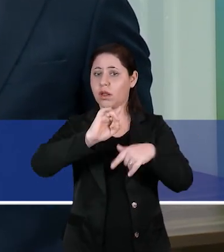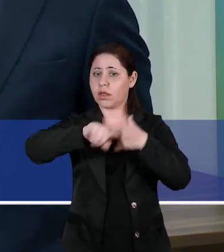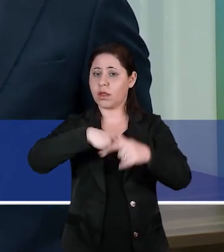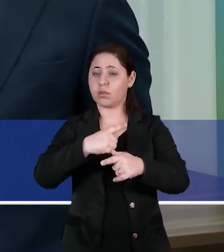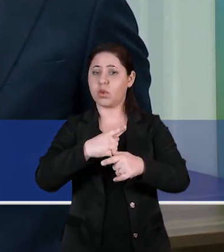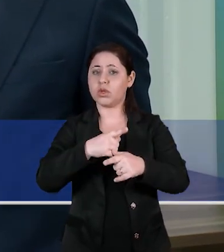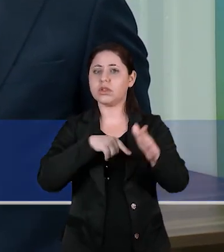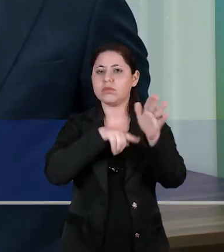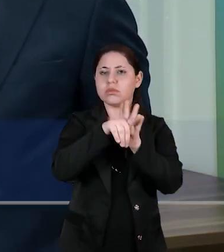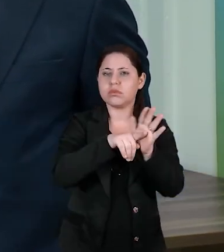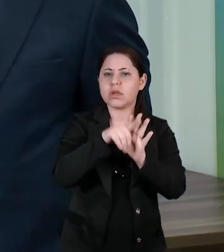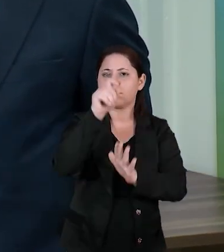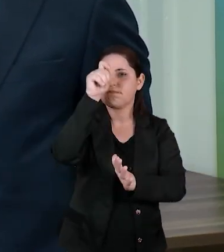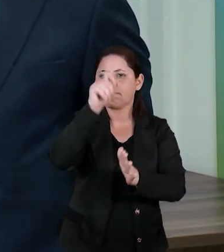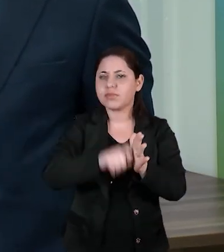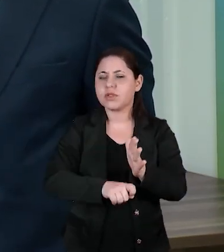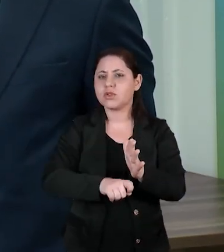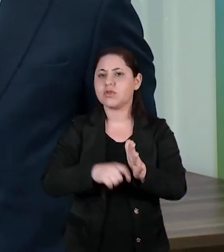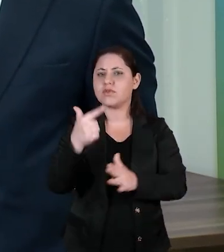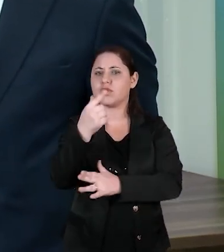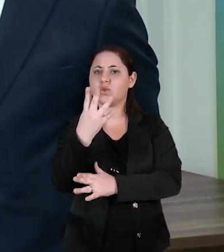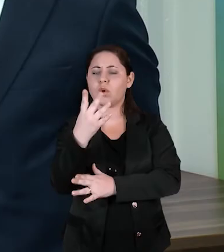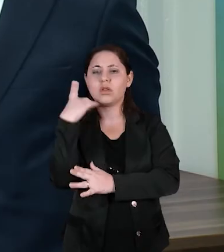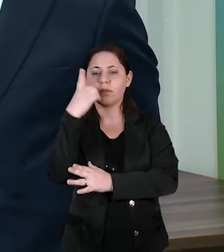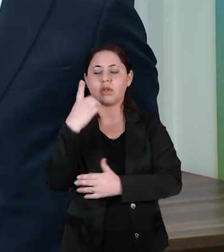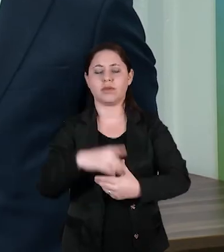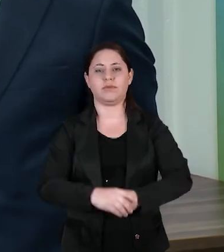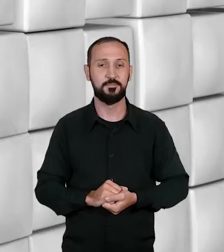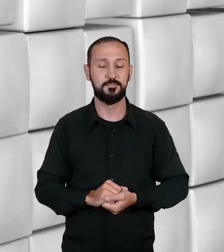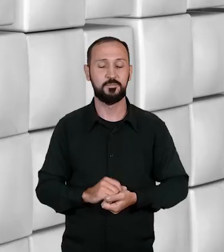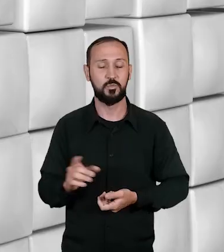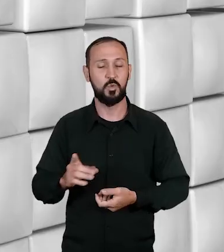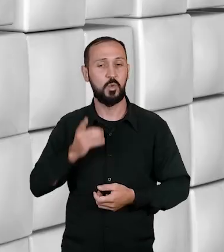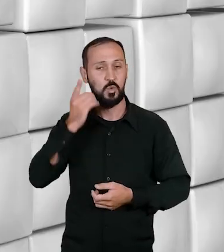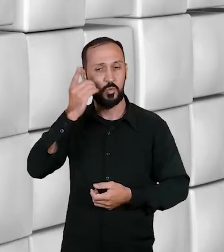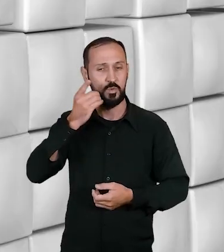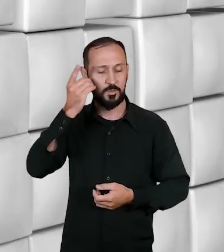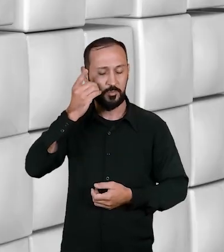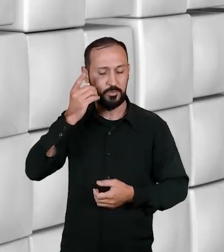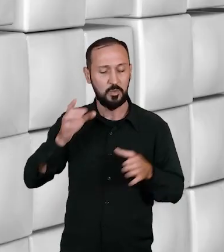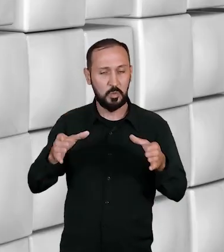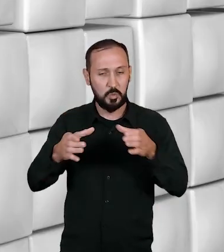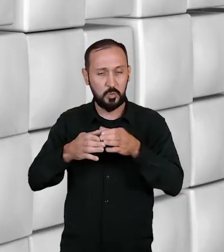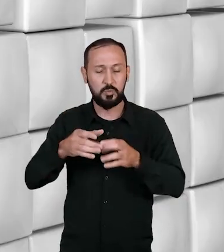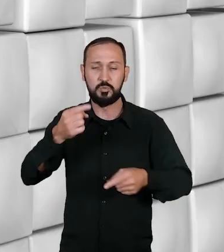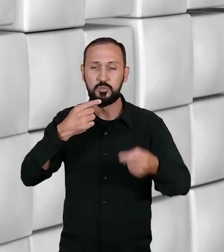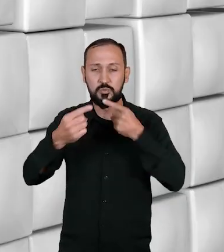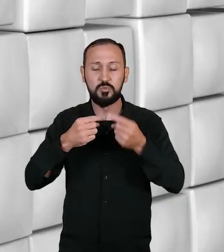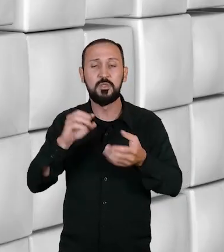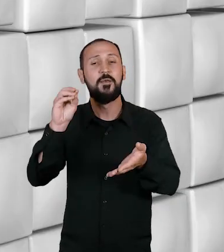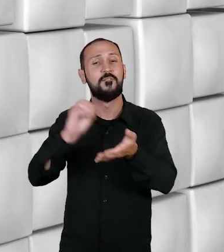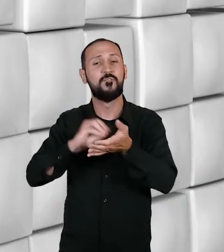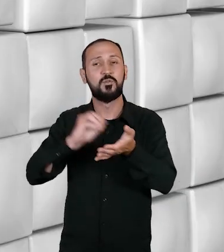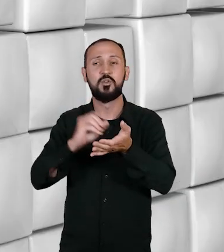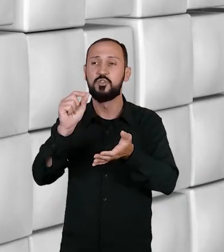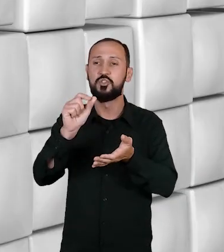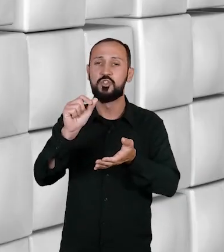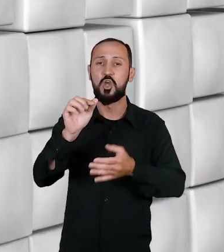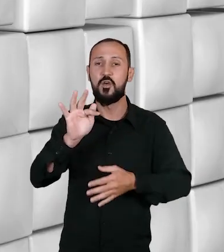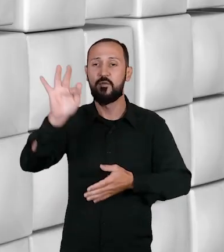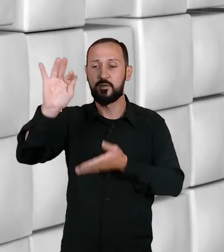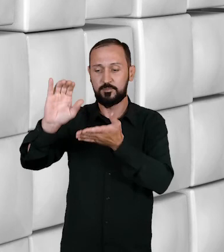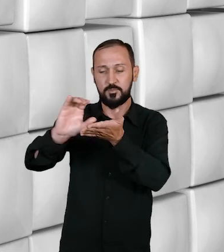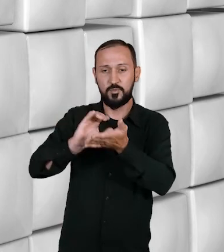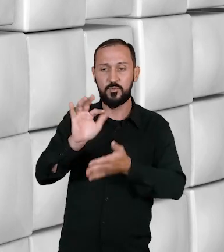eles terão o seu mérito apreciado pelos 24 deputados. Deputados criticam a falta de repasse de